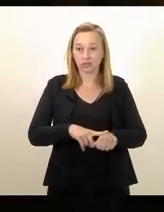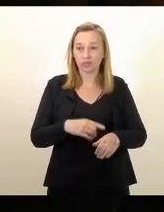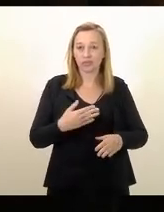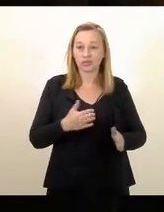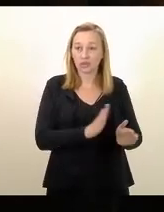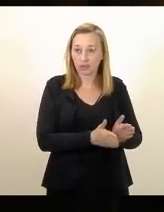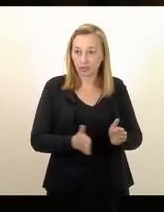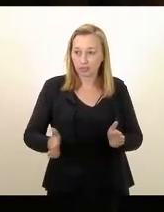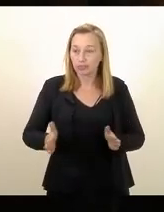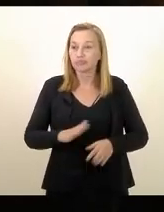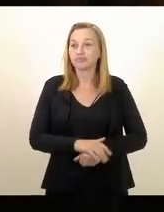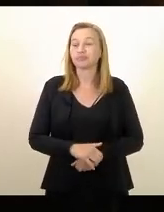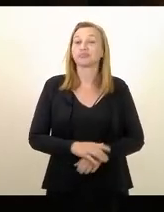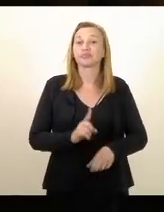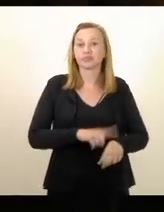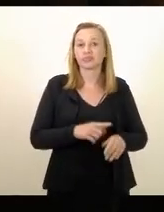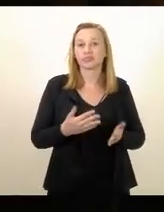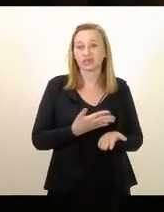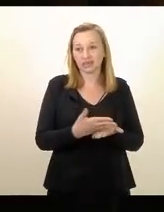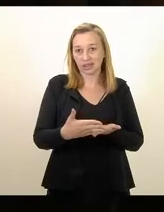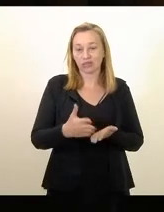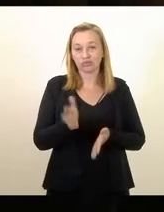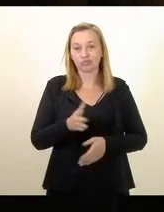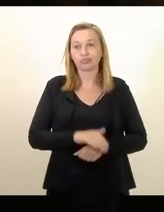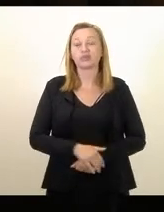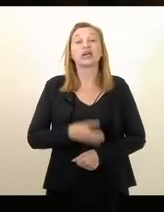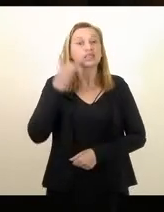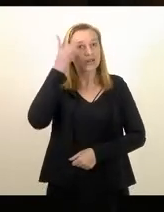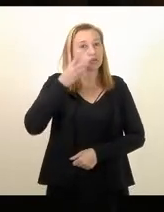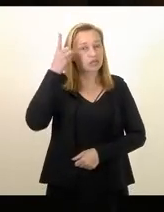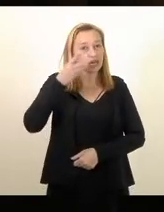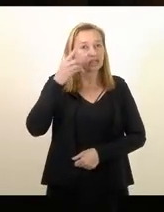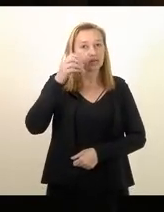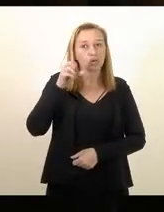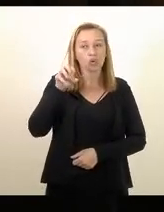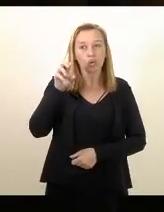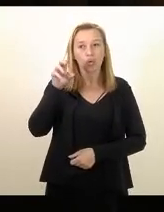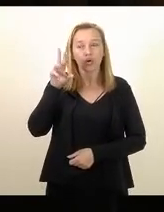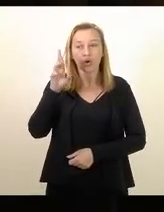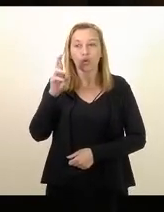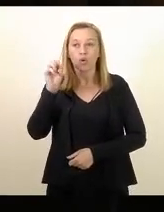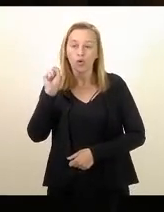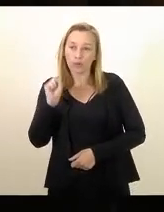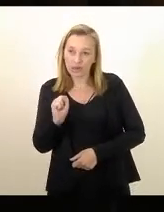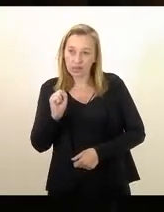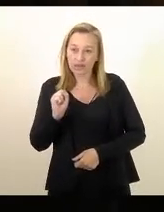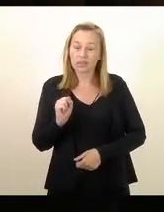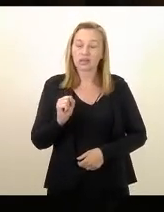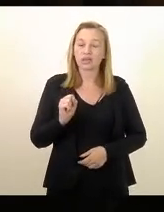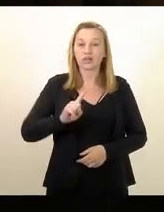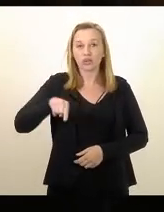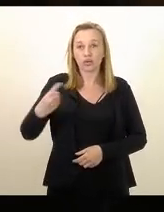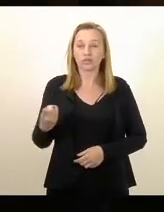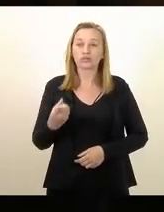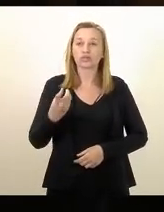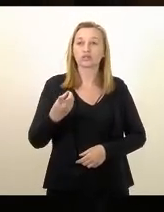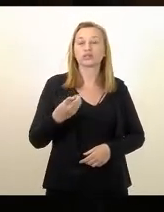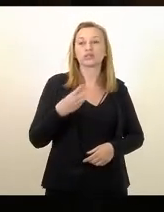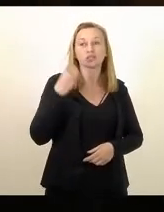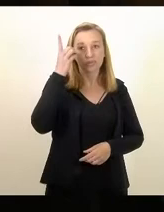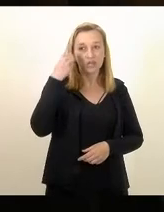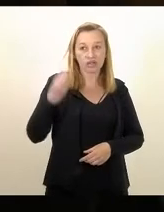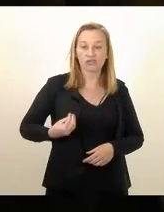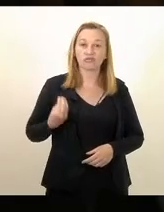este momento bom desde o expediente inicial deputado Rubens Bontempo senhoras deputadas senhores deputados que ainda permanecem em sessão